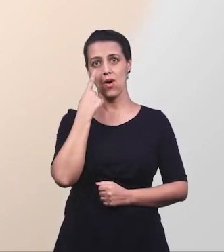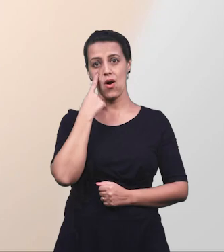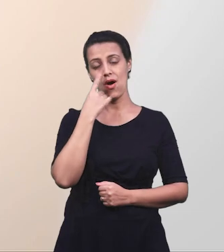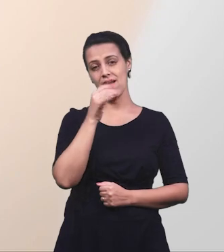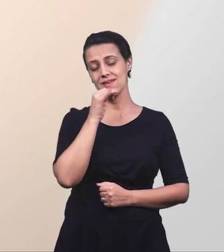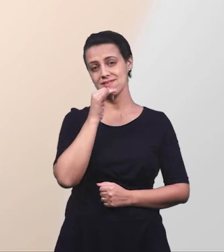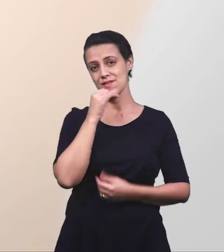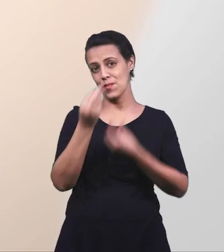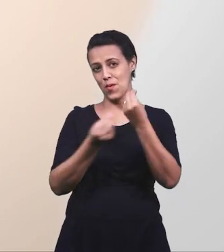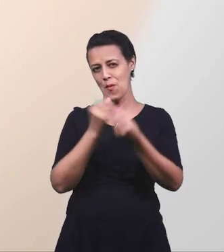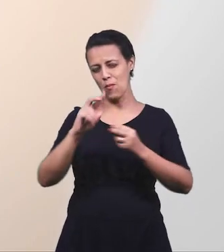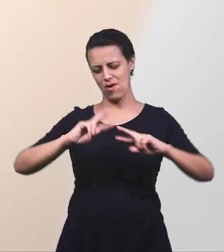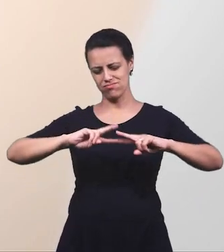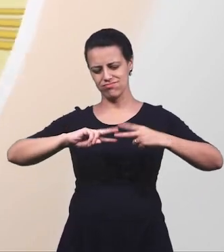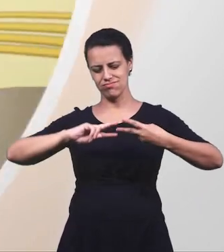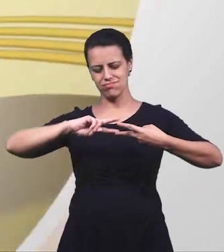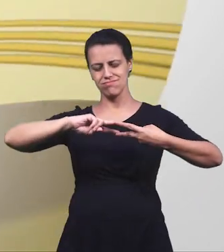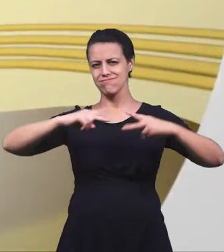gente consegue